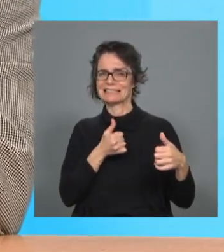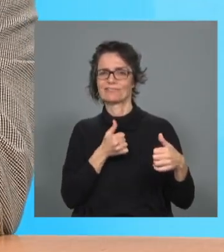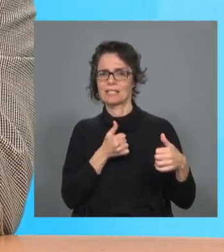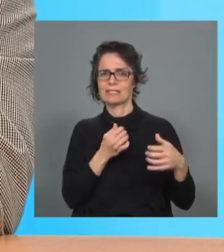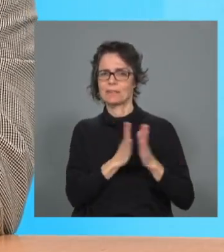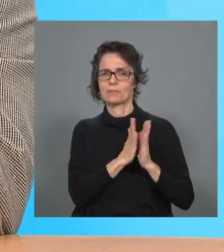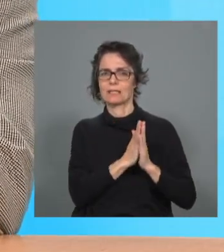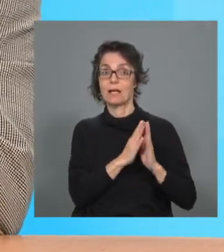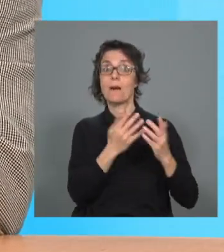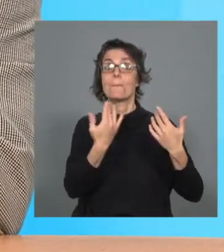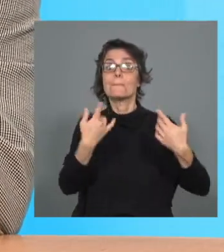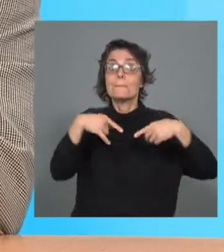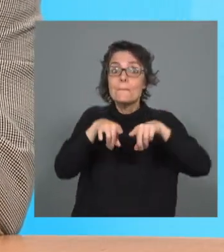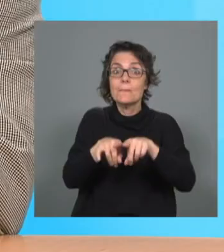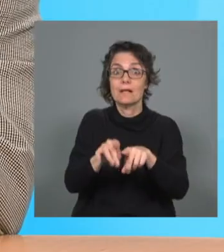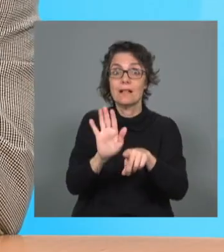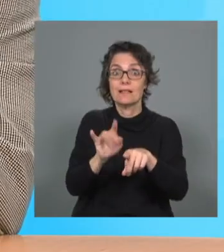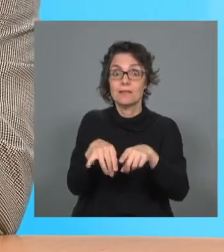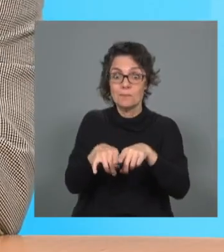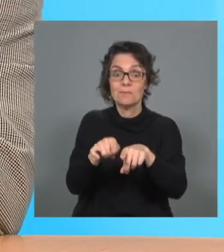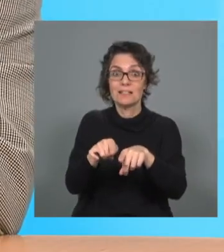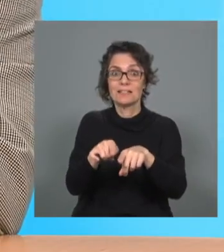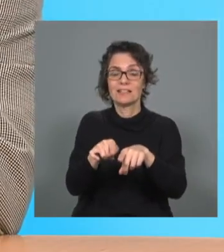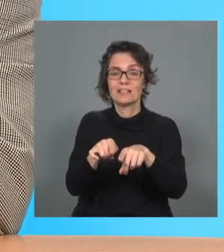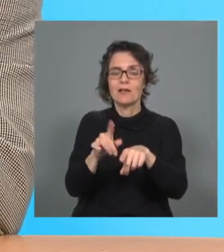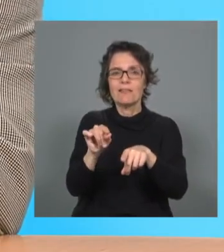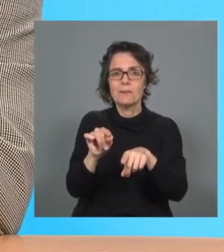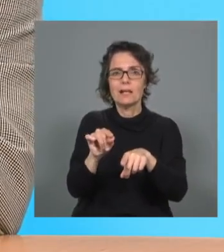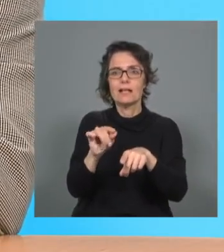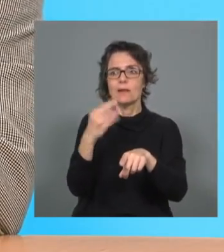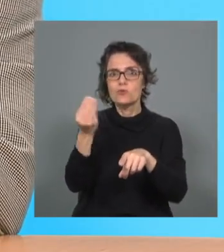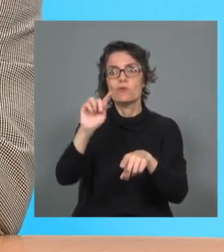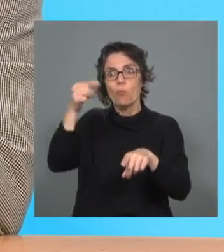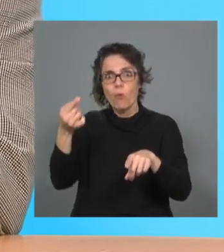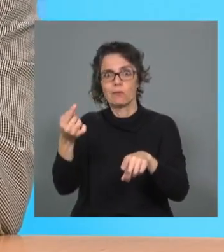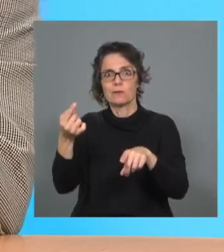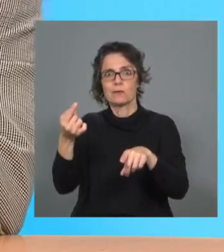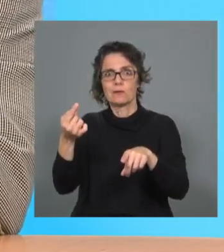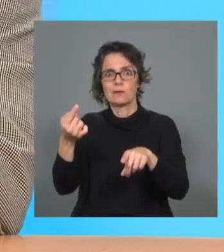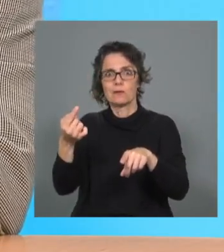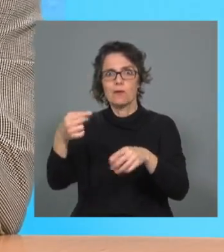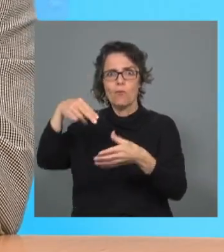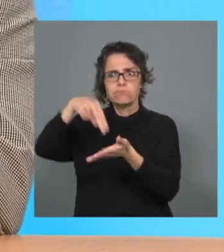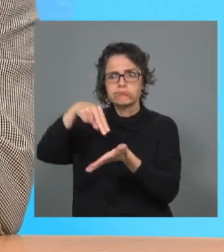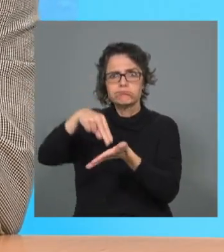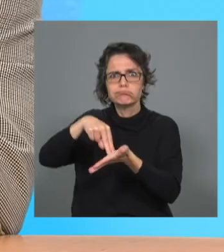tempo, quase paradoxalmente, há uma presença dos jovens clara, e não só, mas dos